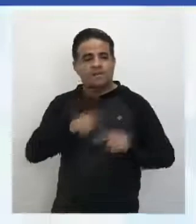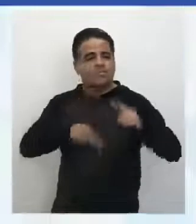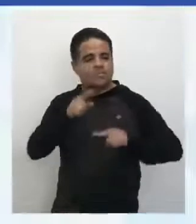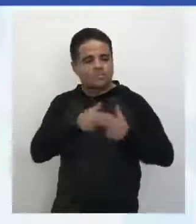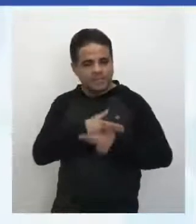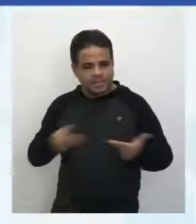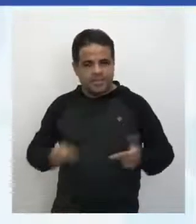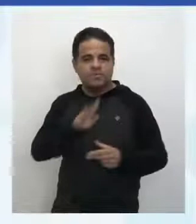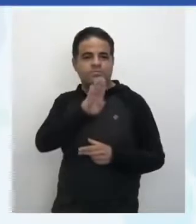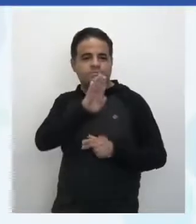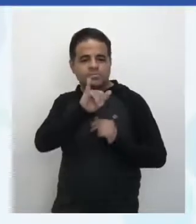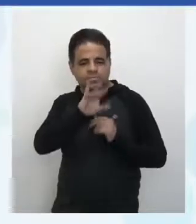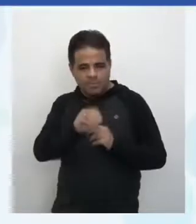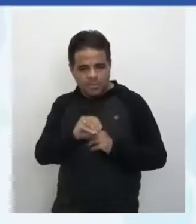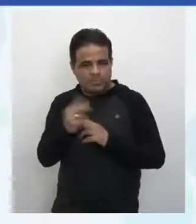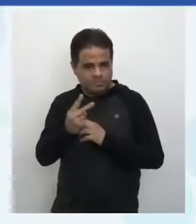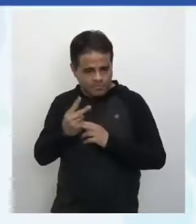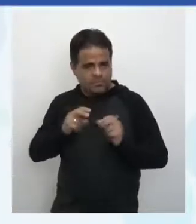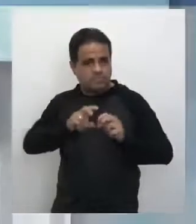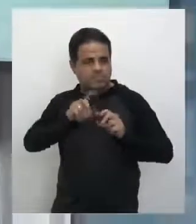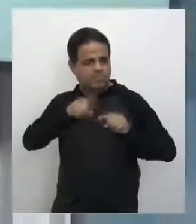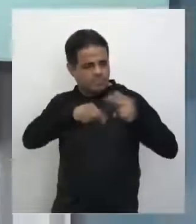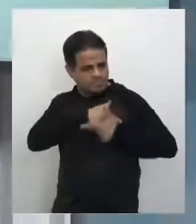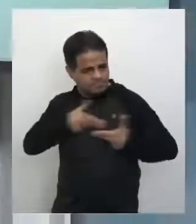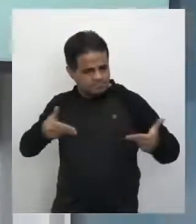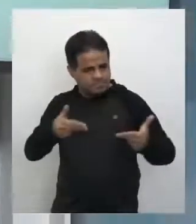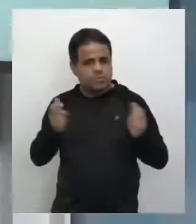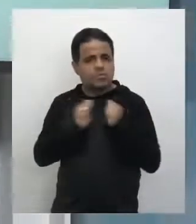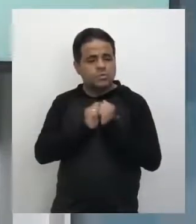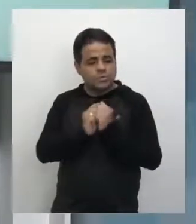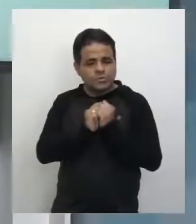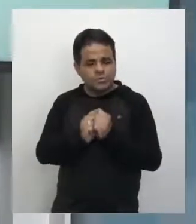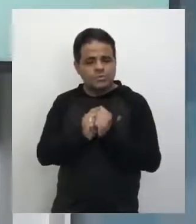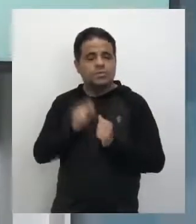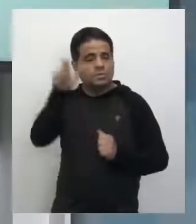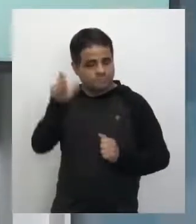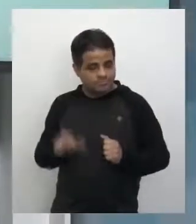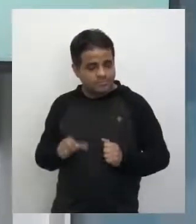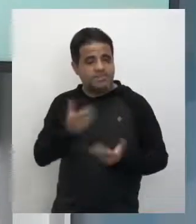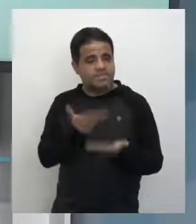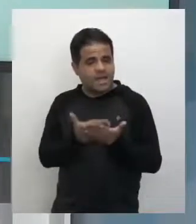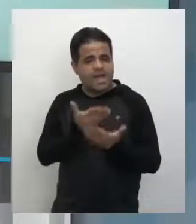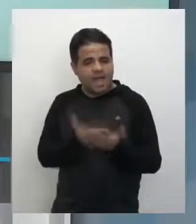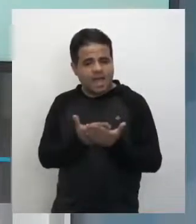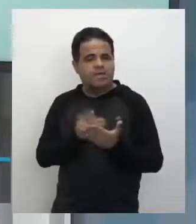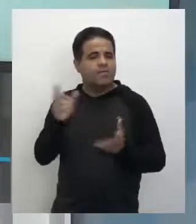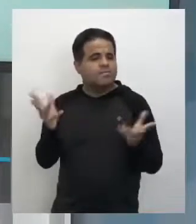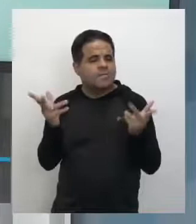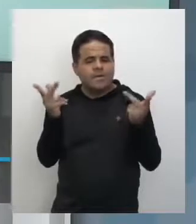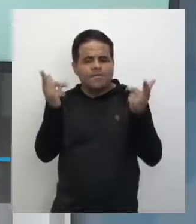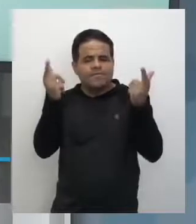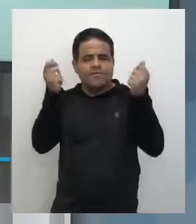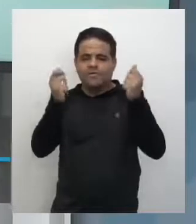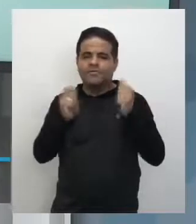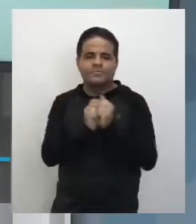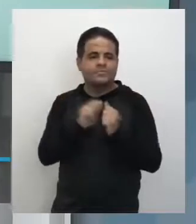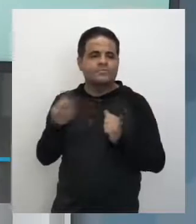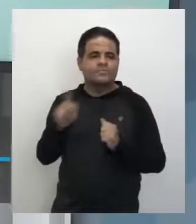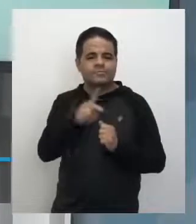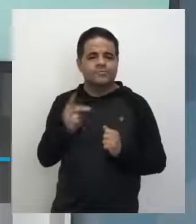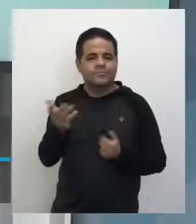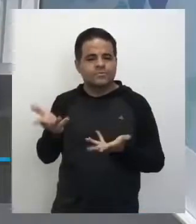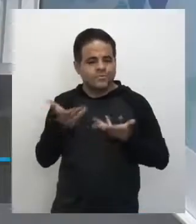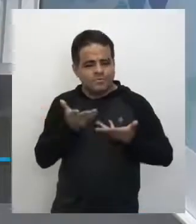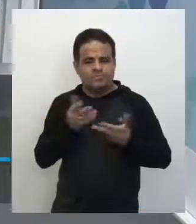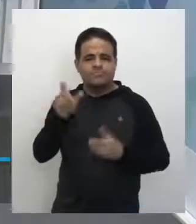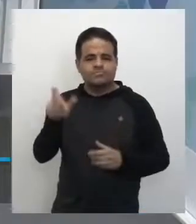os biomateriais. E lógico, né, para estar aqui junto comigo, né, nessa aula maravilhosa, estou aqui com meu companheiro